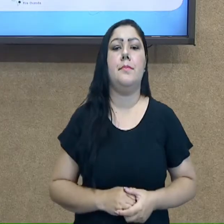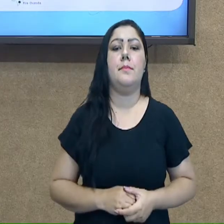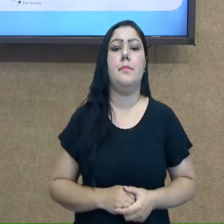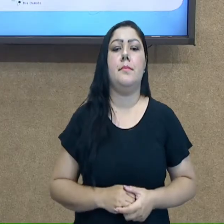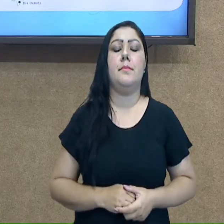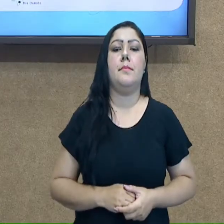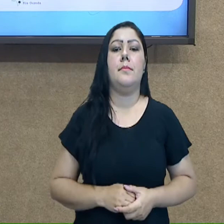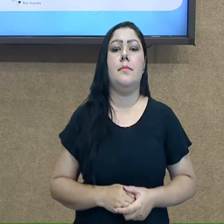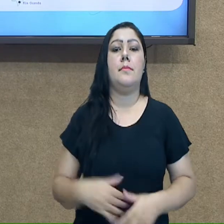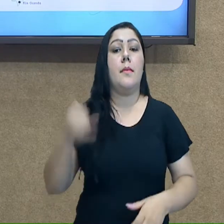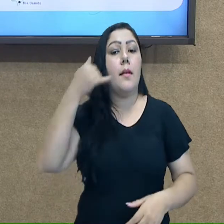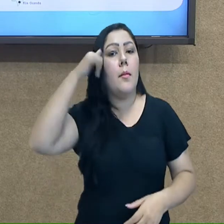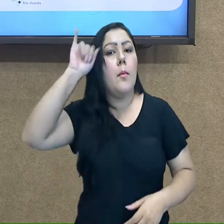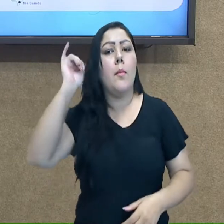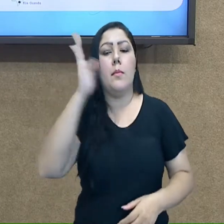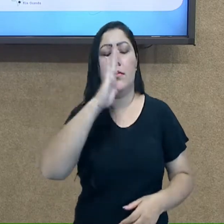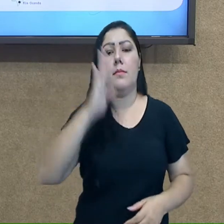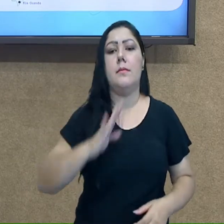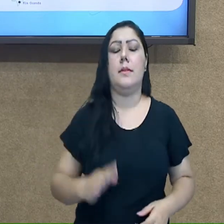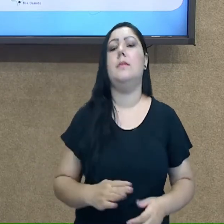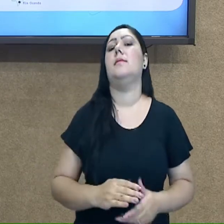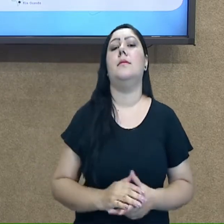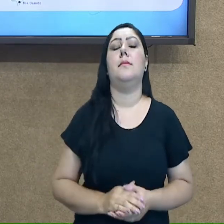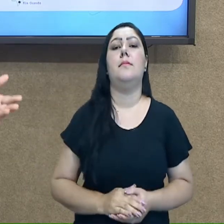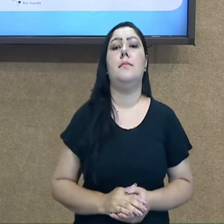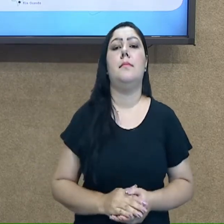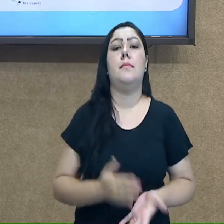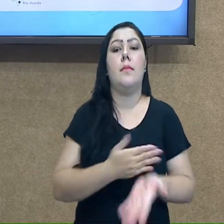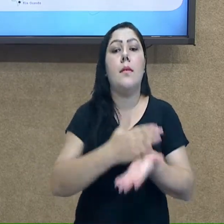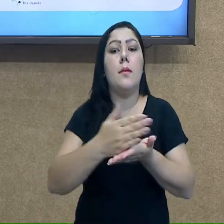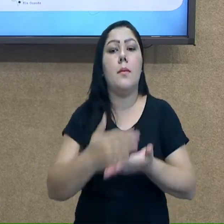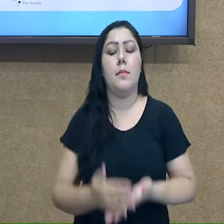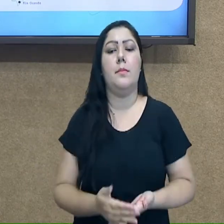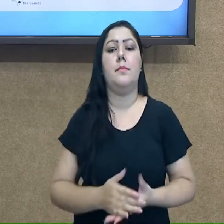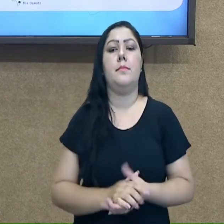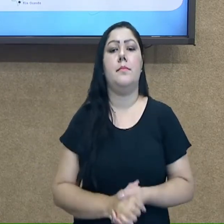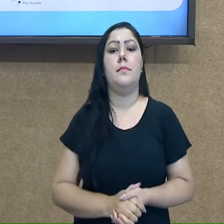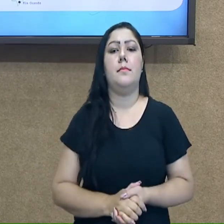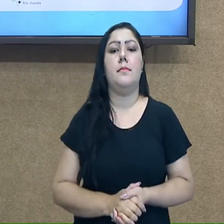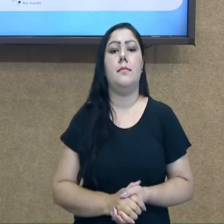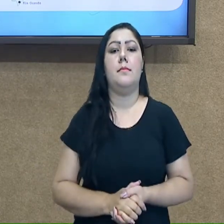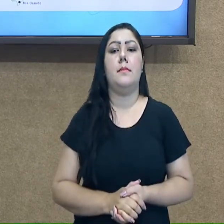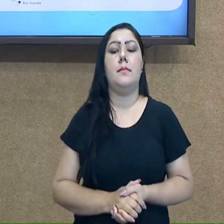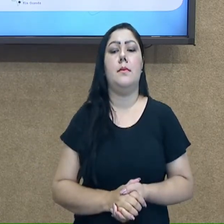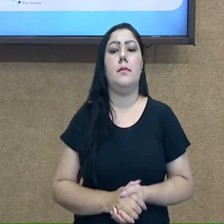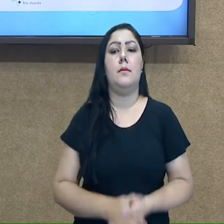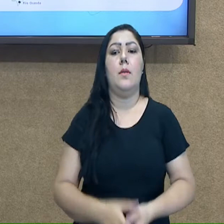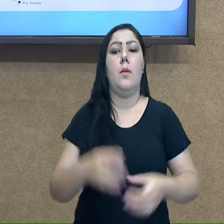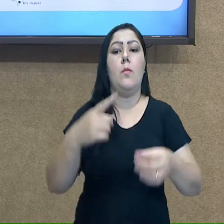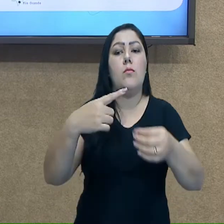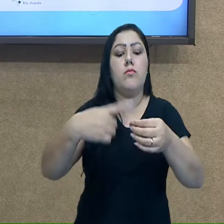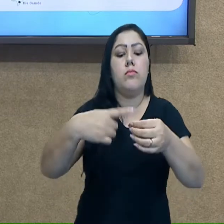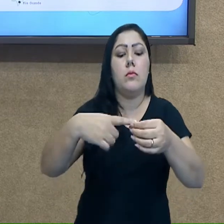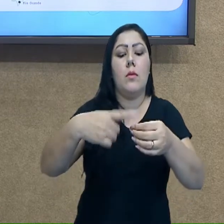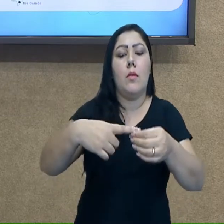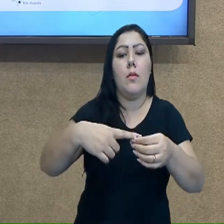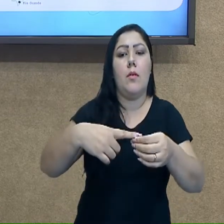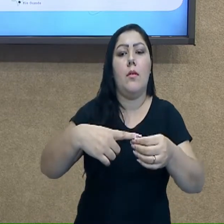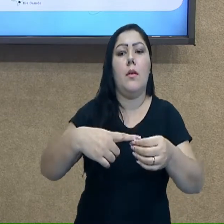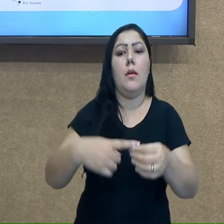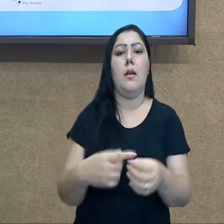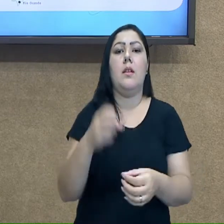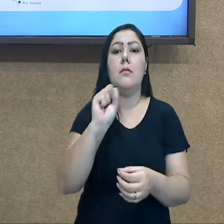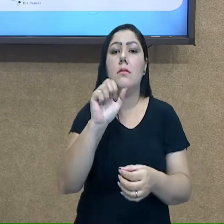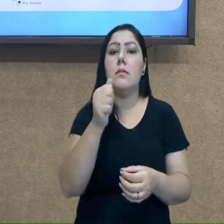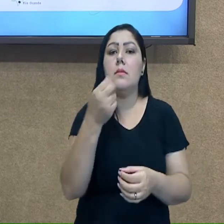A pecuária brasileira se iniciou mais precisamente na capitania de São Vicente. Depois,